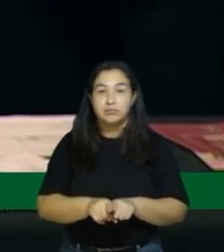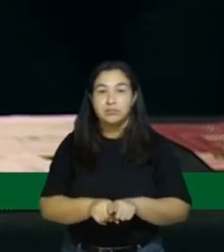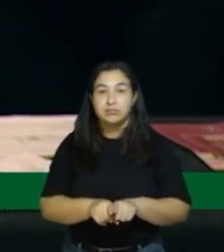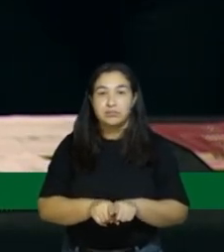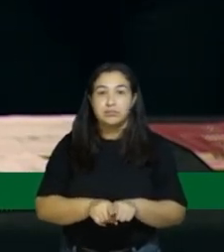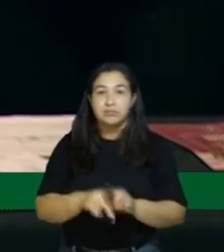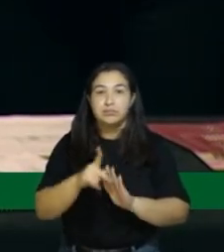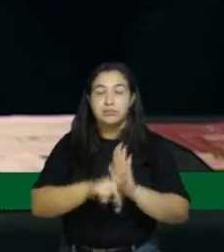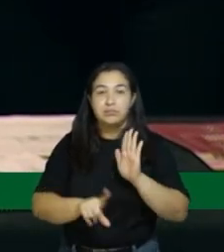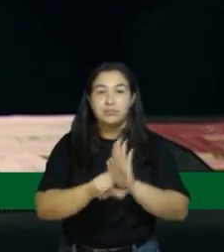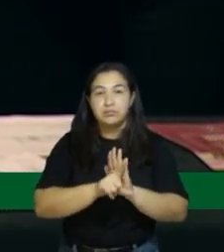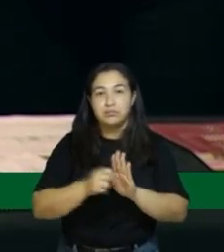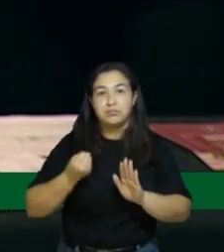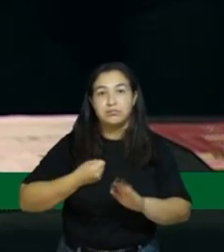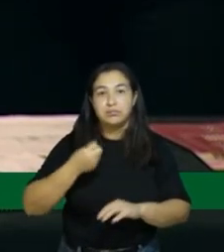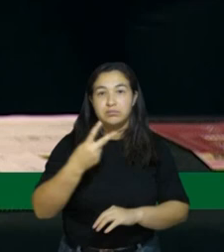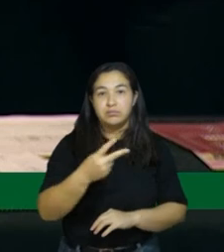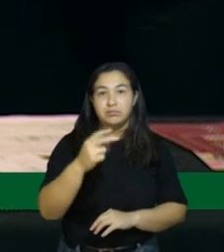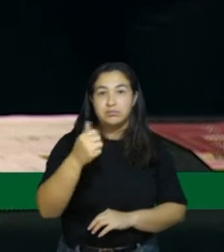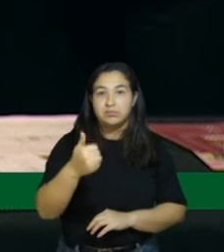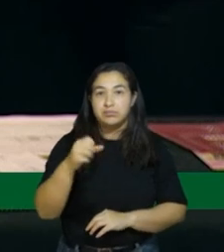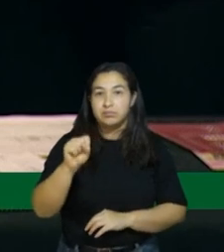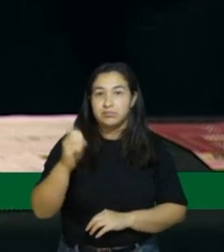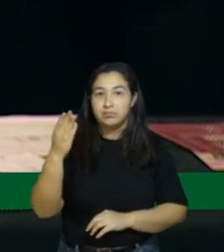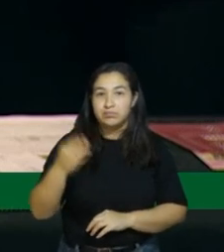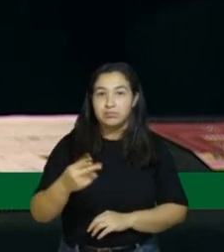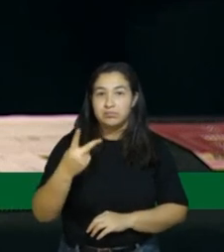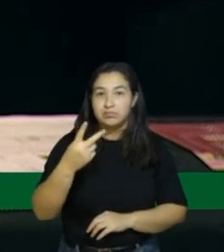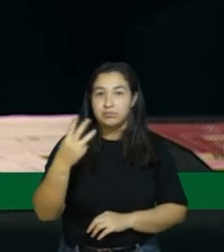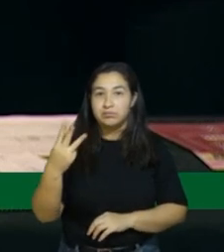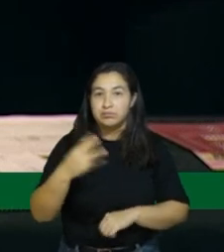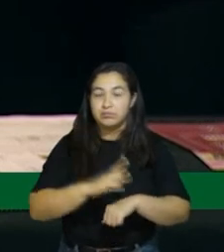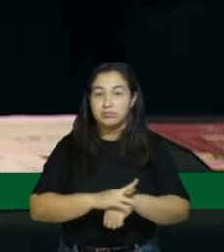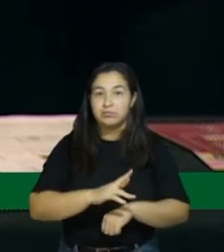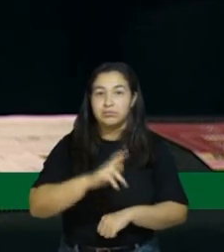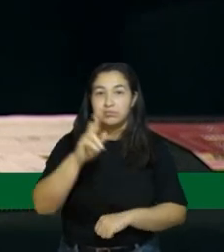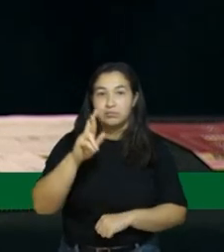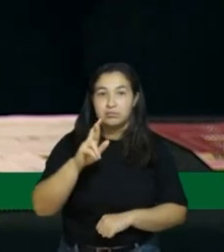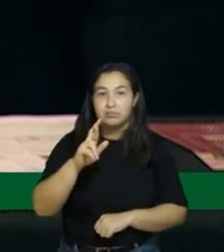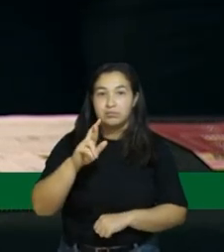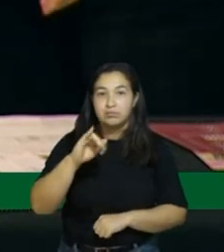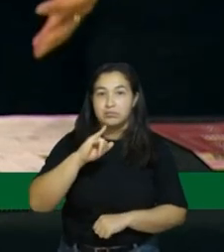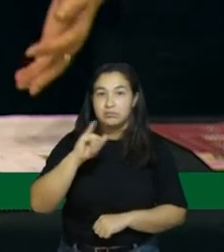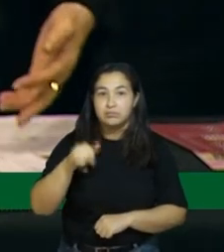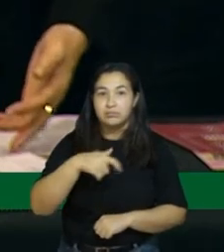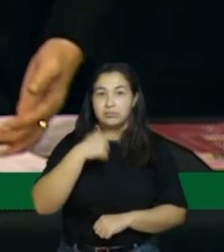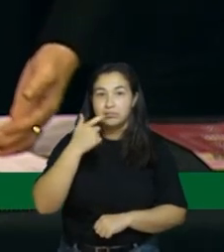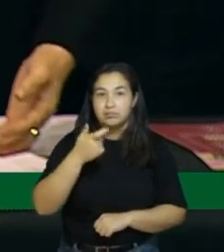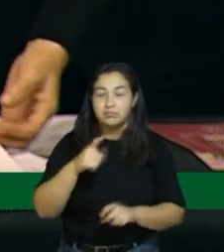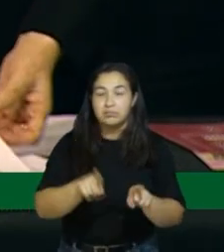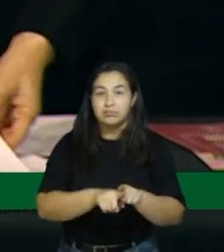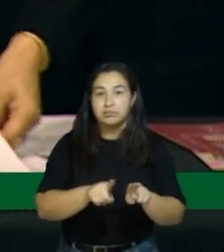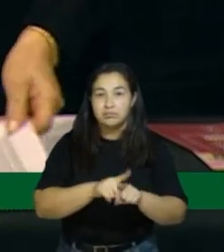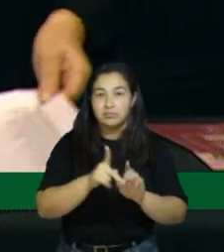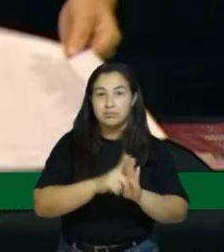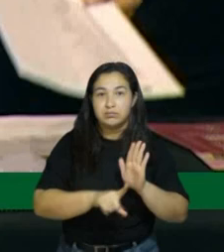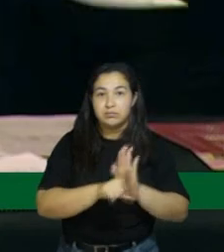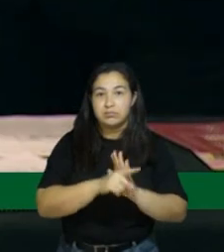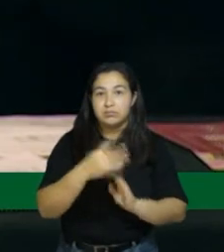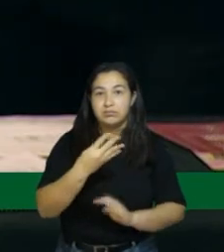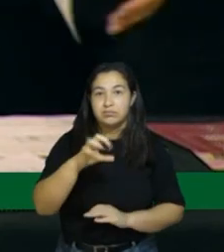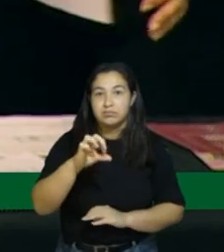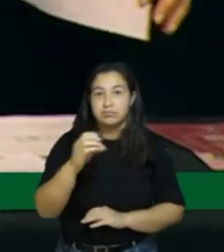projeto de lei 218/203 autoria deputado Ger CSU projeto de lei 490